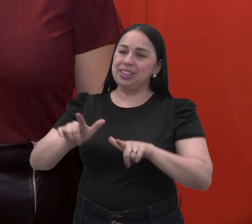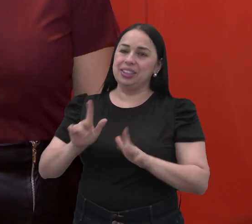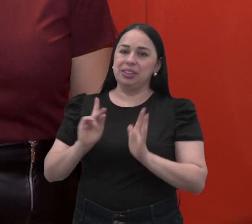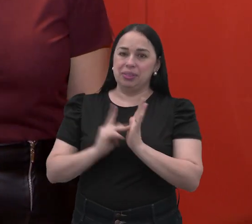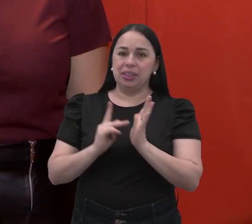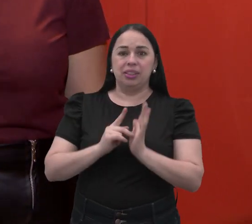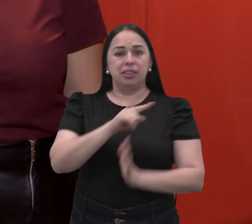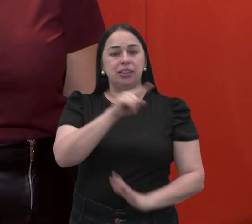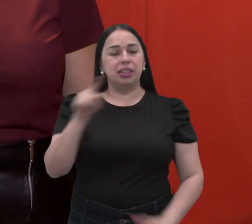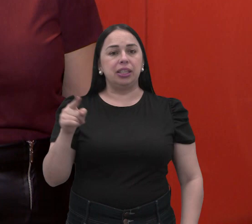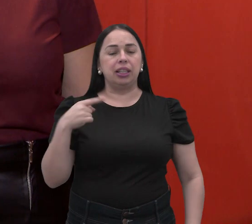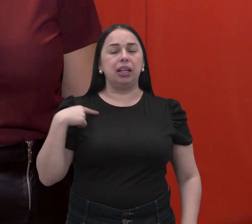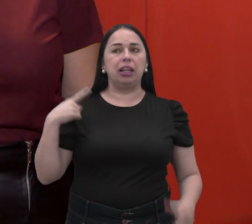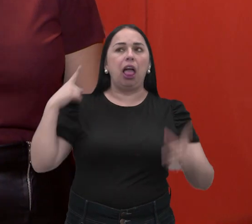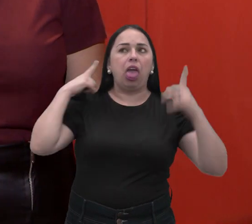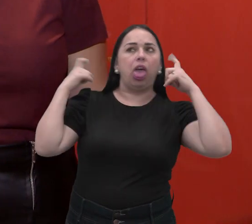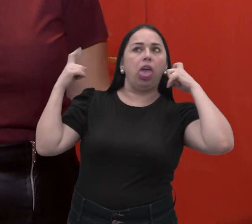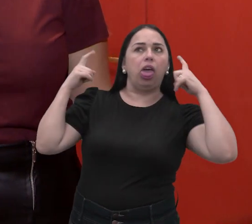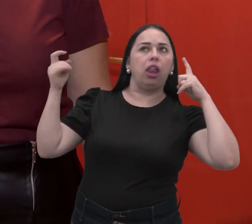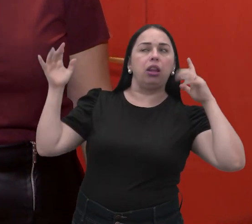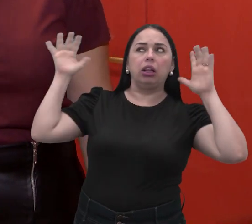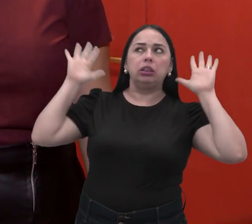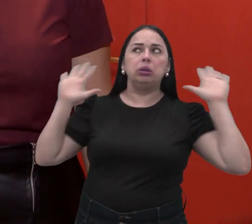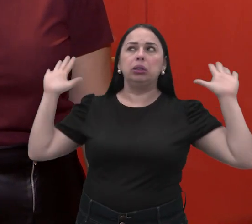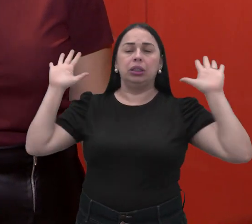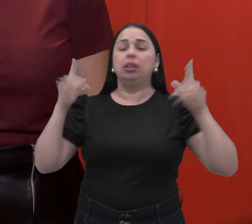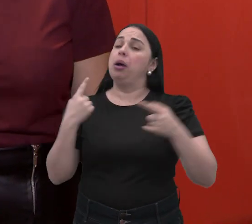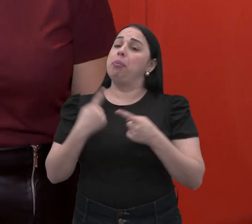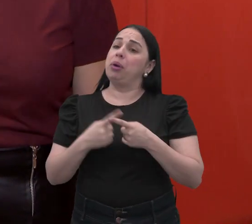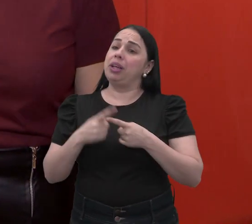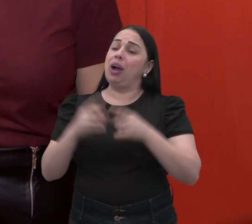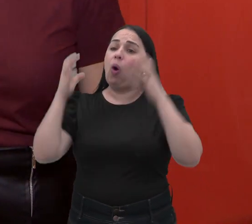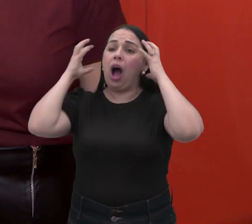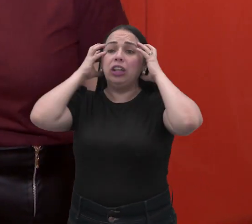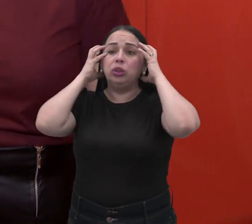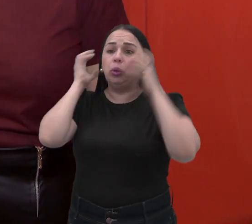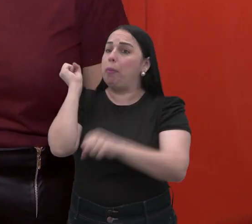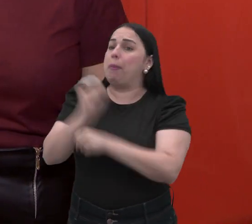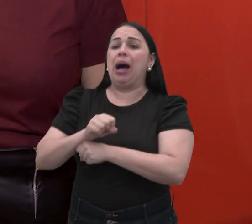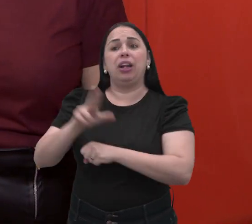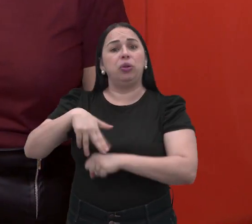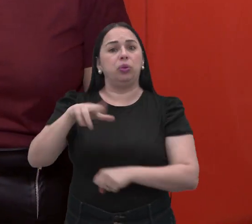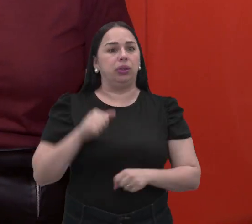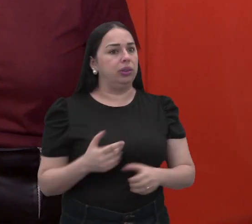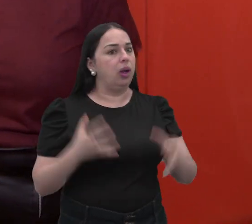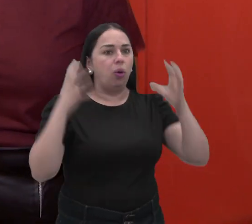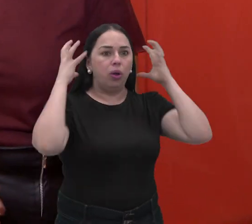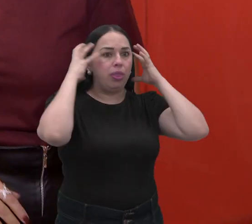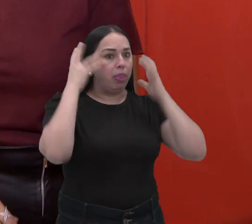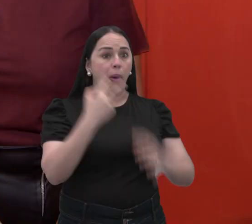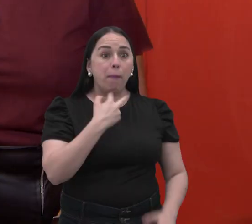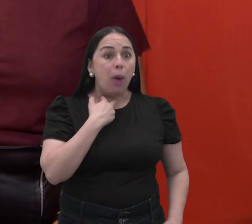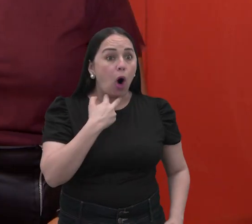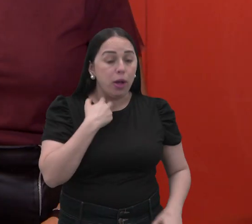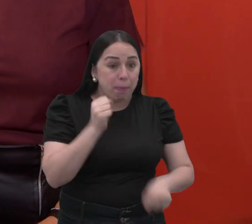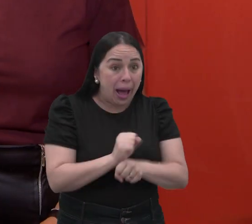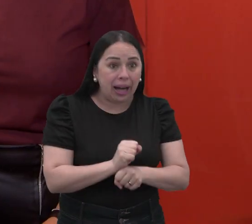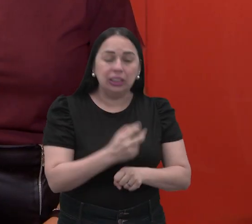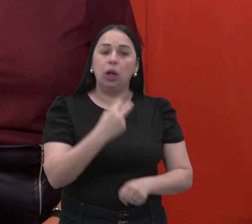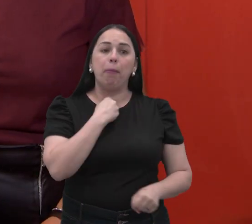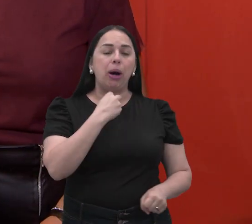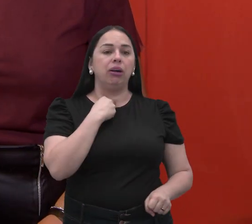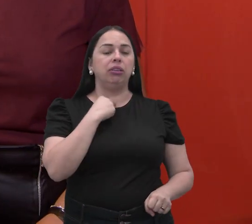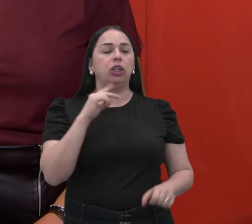aí. Aliás, você deve estar ouvindo aí um barulho de fundo. Rádio é assim, não para de jeito nenhum, né? Não para, o rádio não